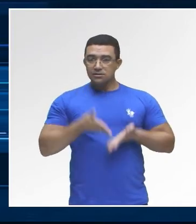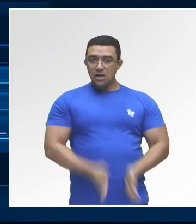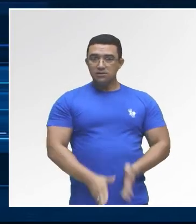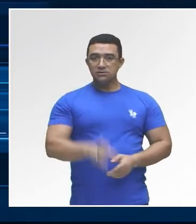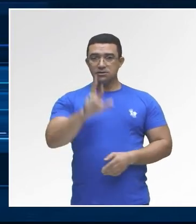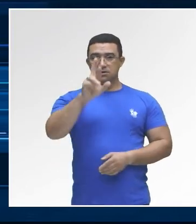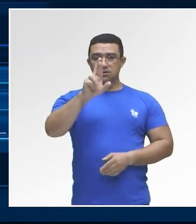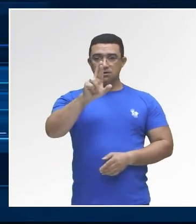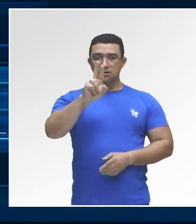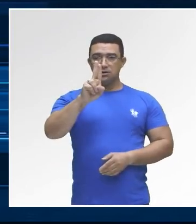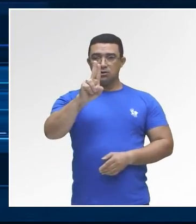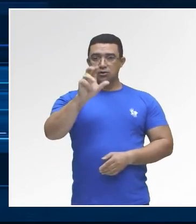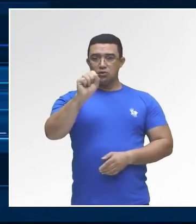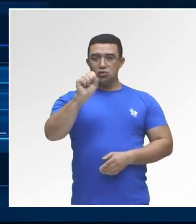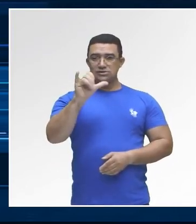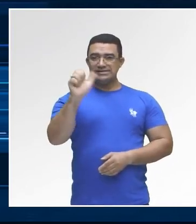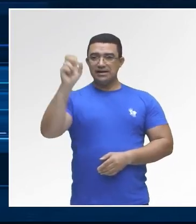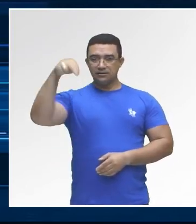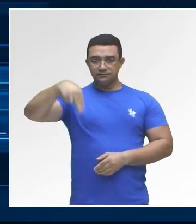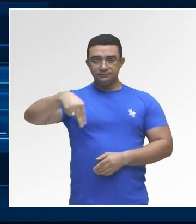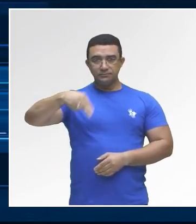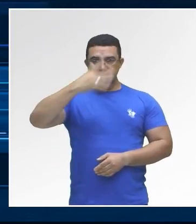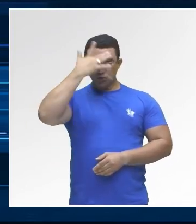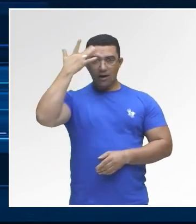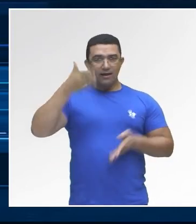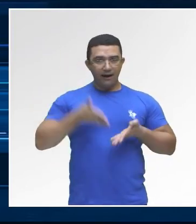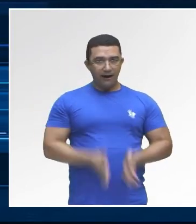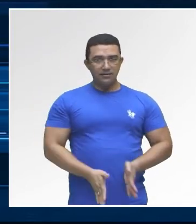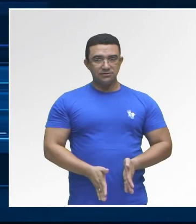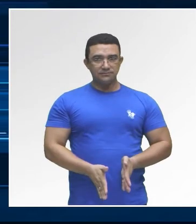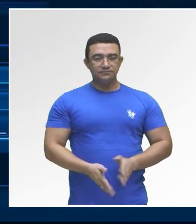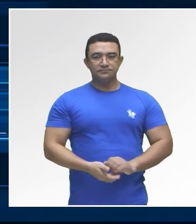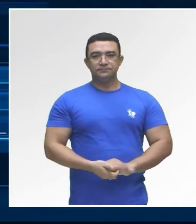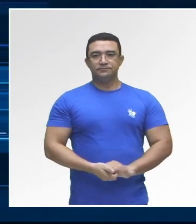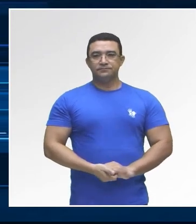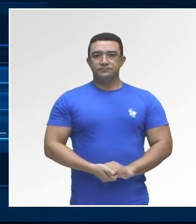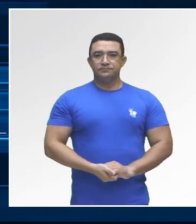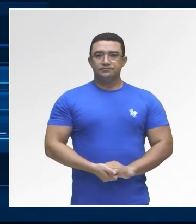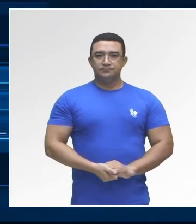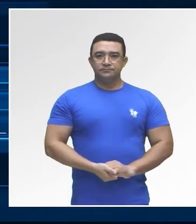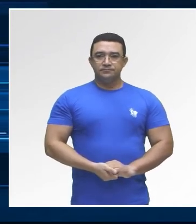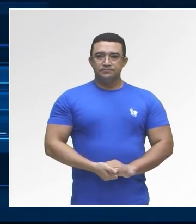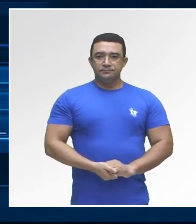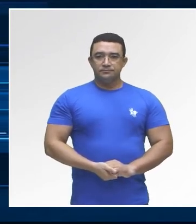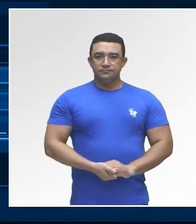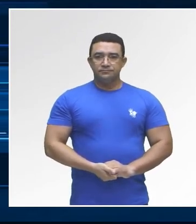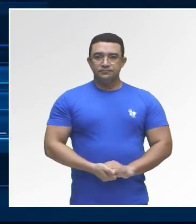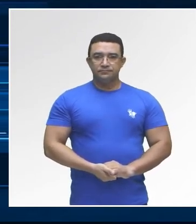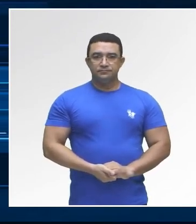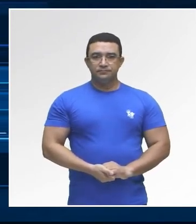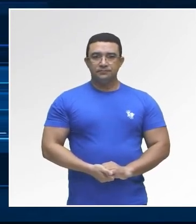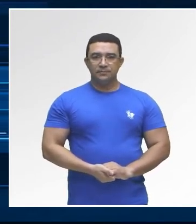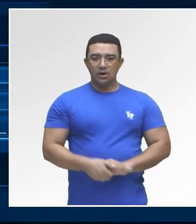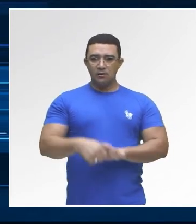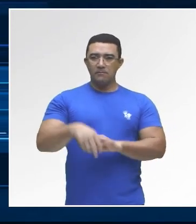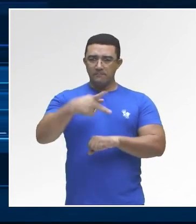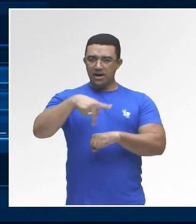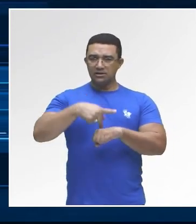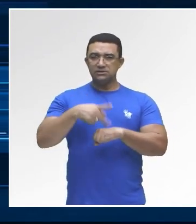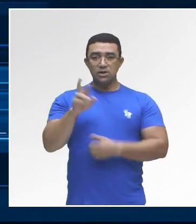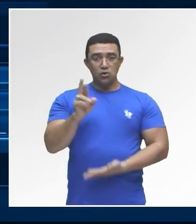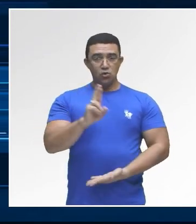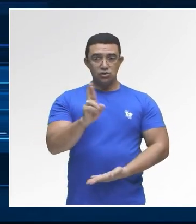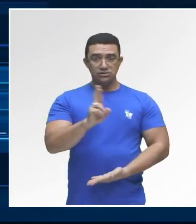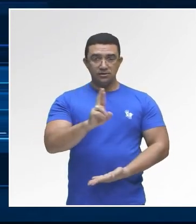acrescentei o IAN lá no final, ó. Russian, Russian. Então, aqui o país Russia, que é a